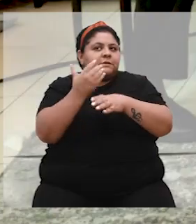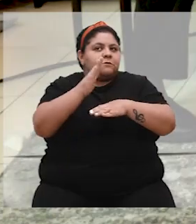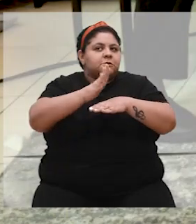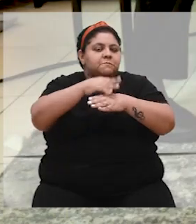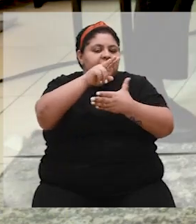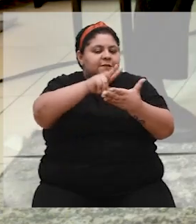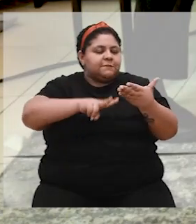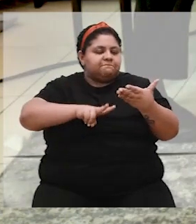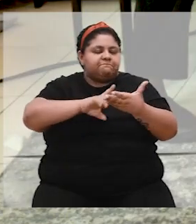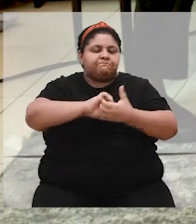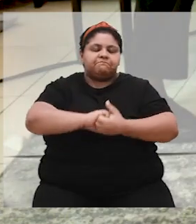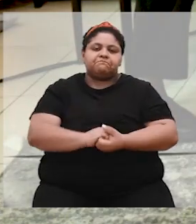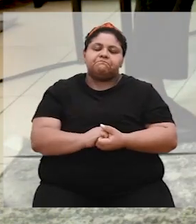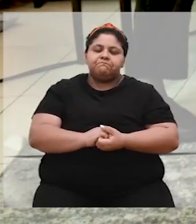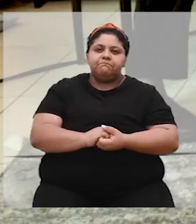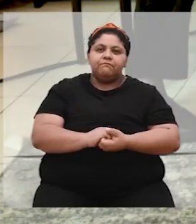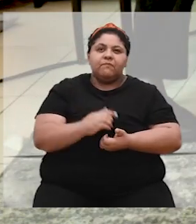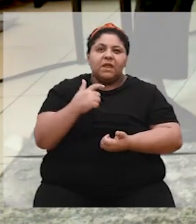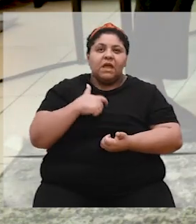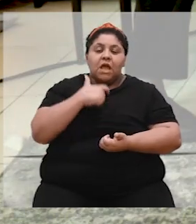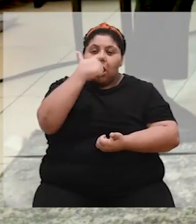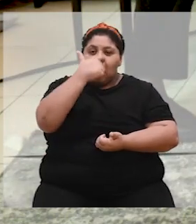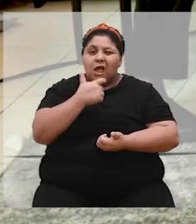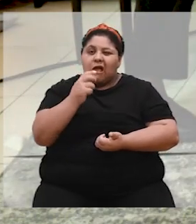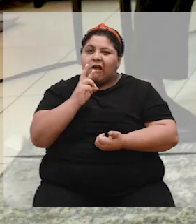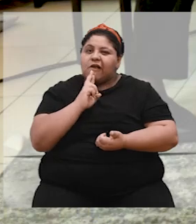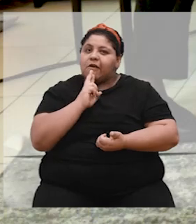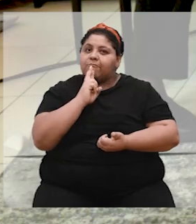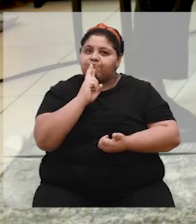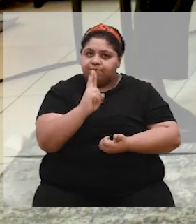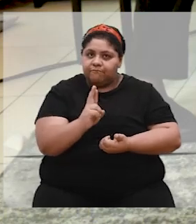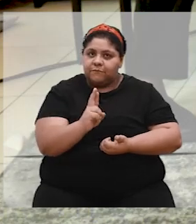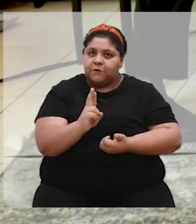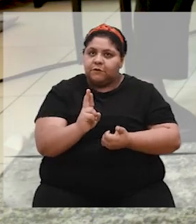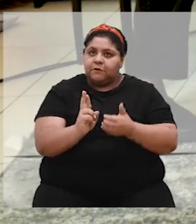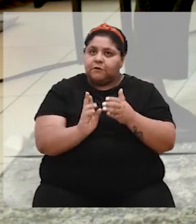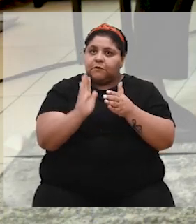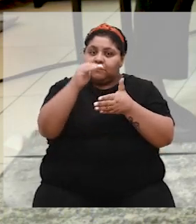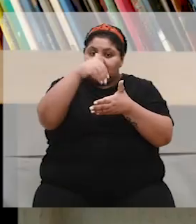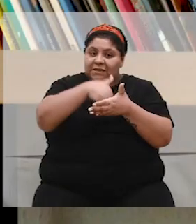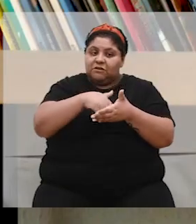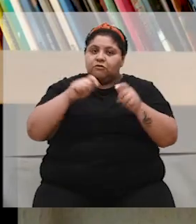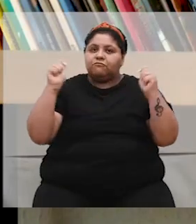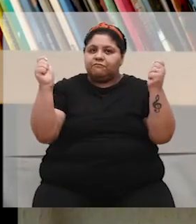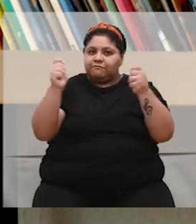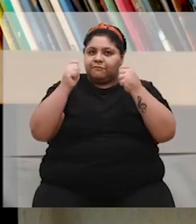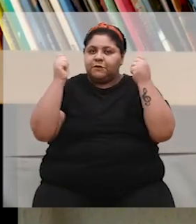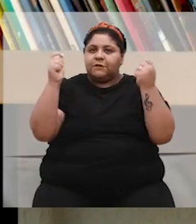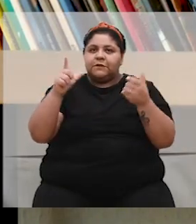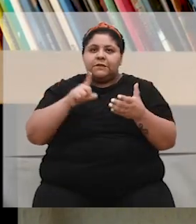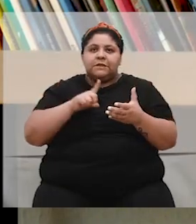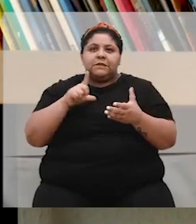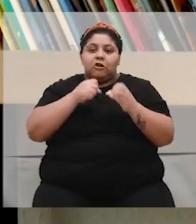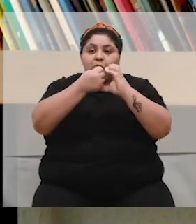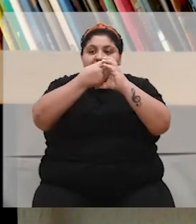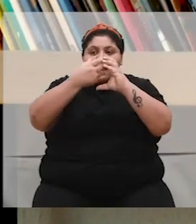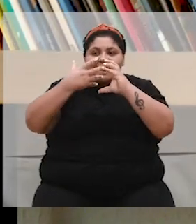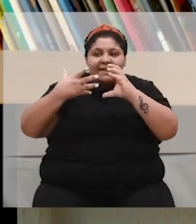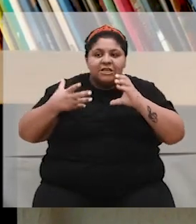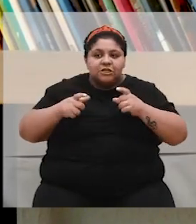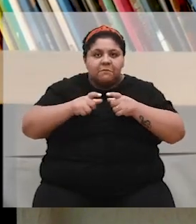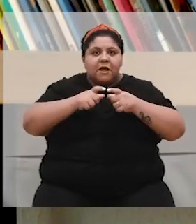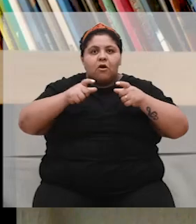leitores? Então, eu acho que essa resposta, especialmente dentro deste festival, ela tem um caráter